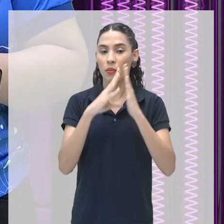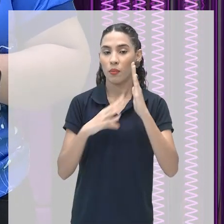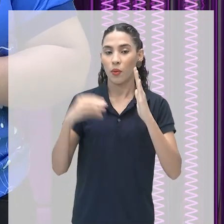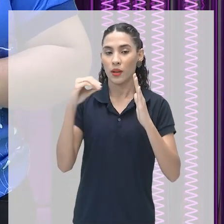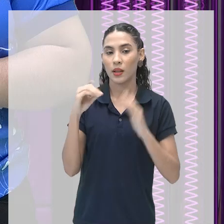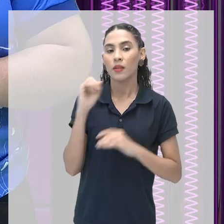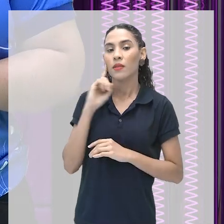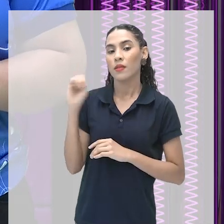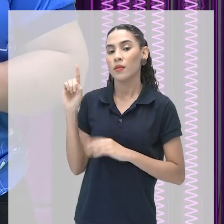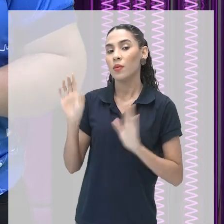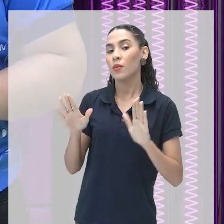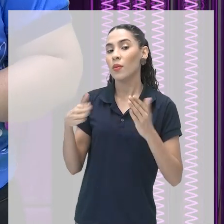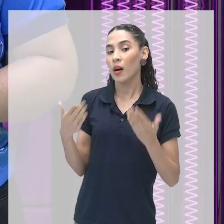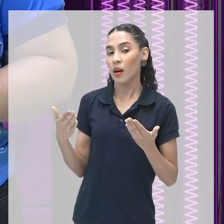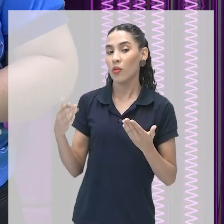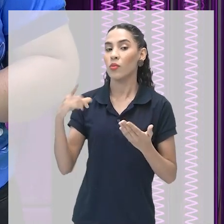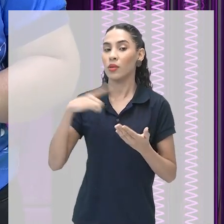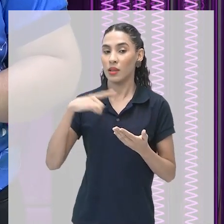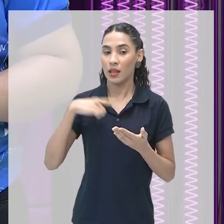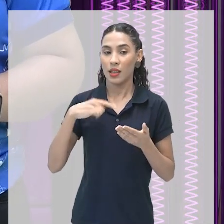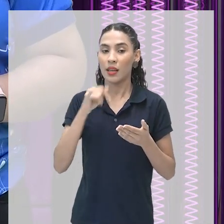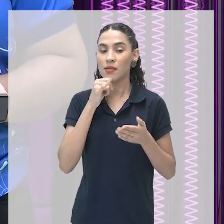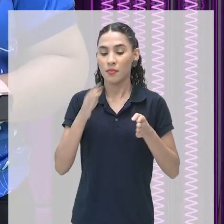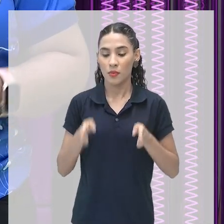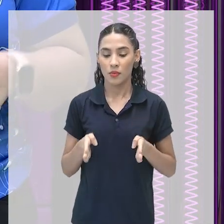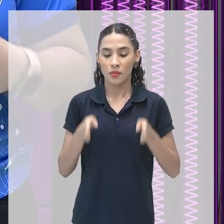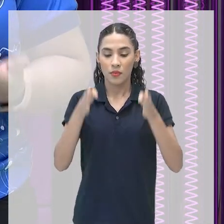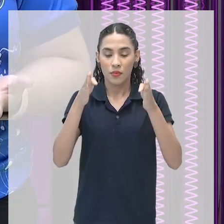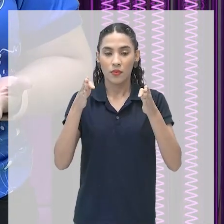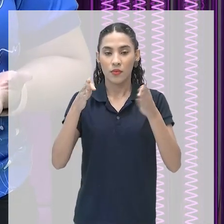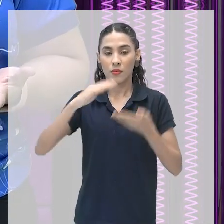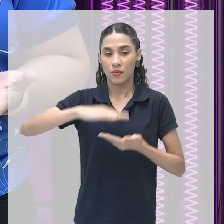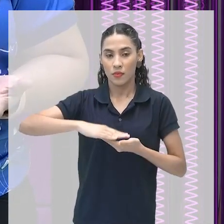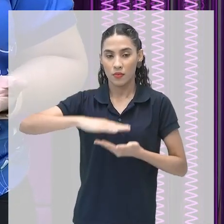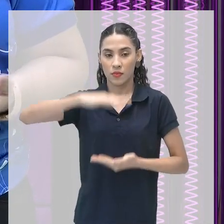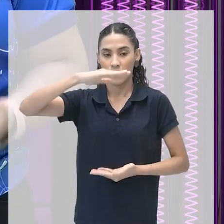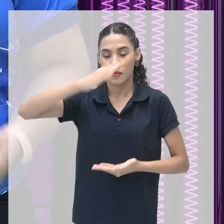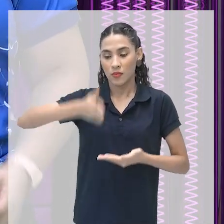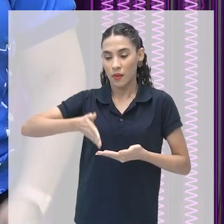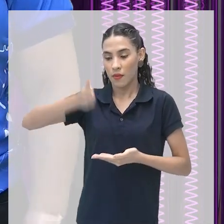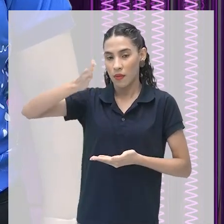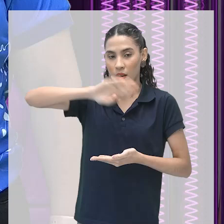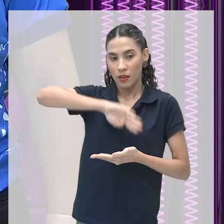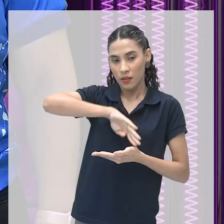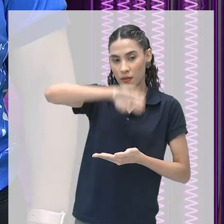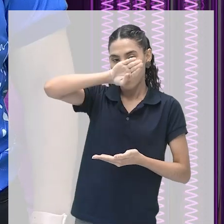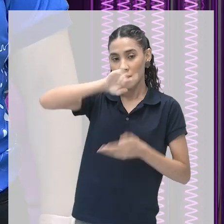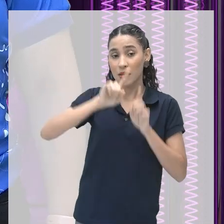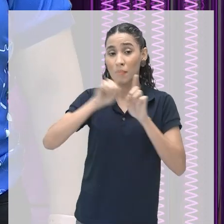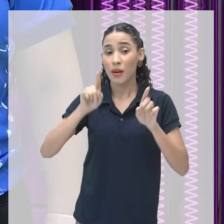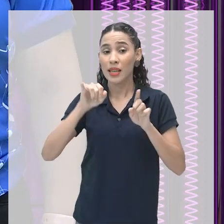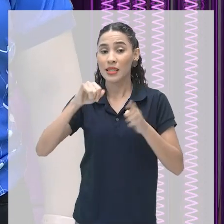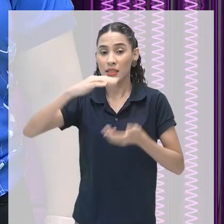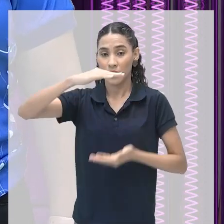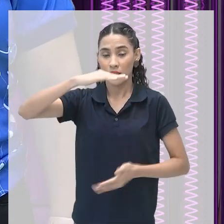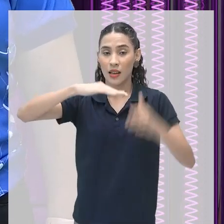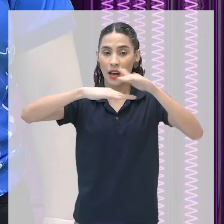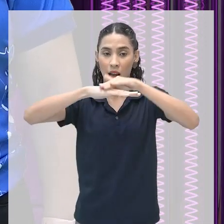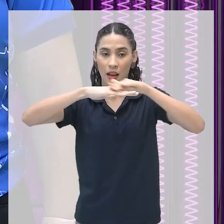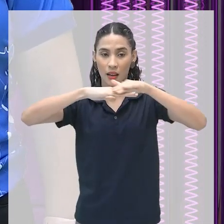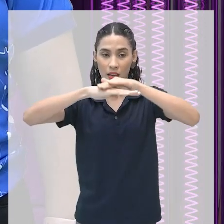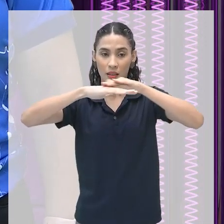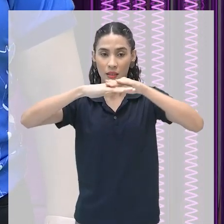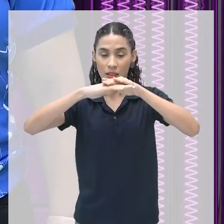prisma é esse? A gente tem as faces retangulares, como é para ser, né? Mas se a gente for olhar a base, olha só, ela tem